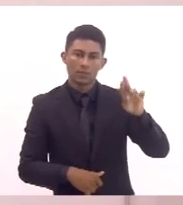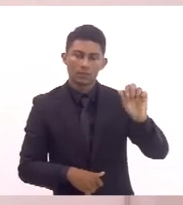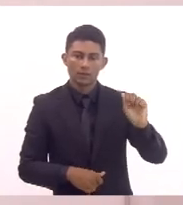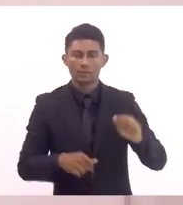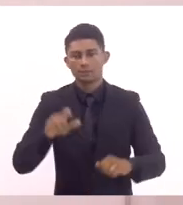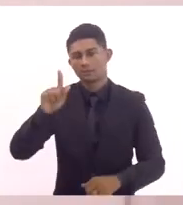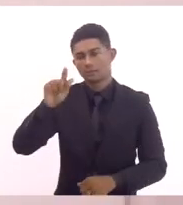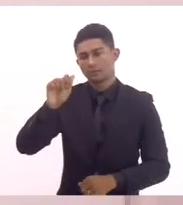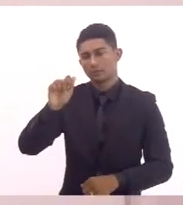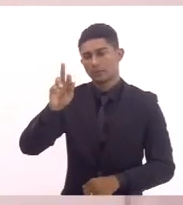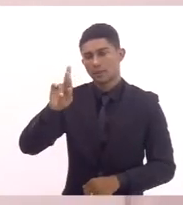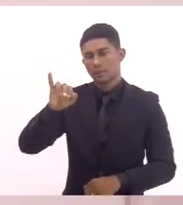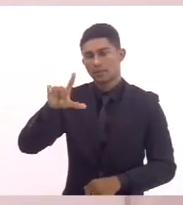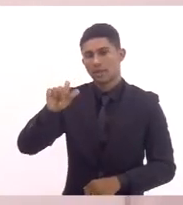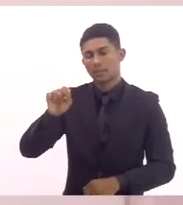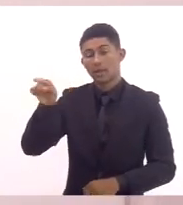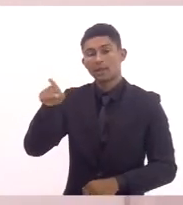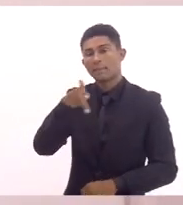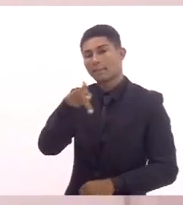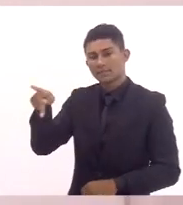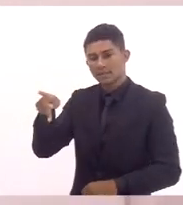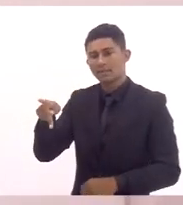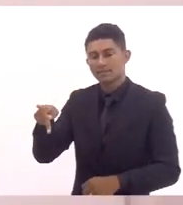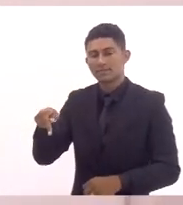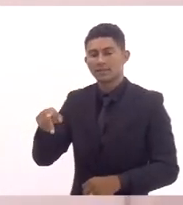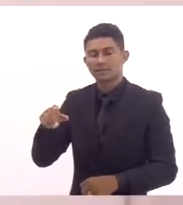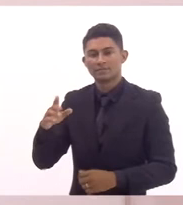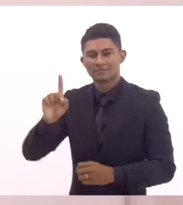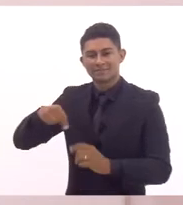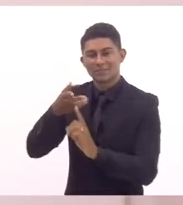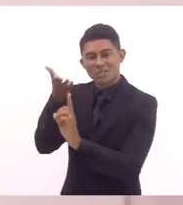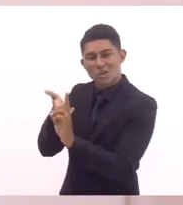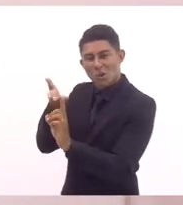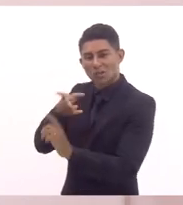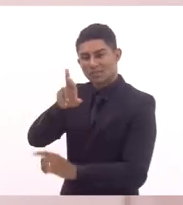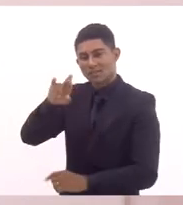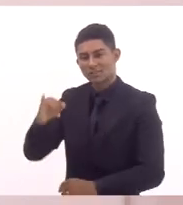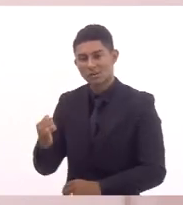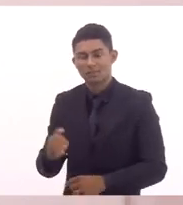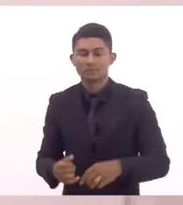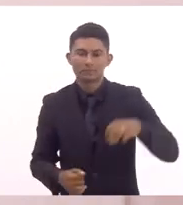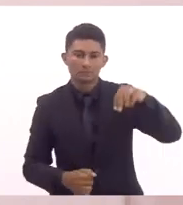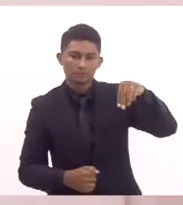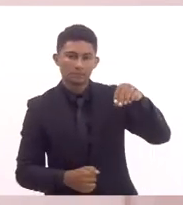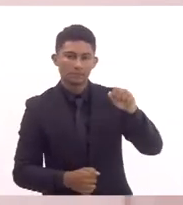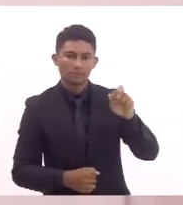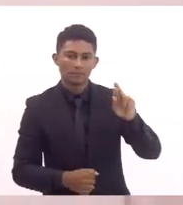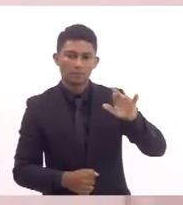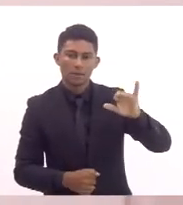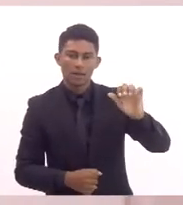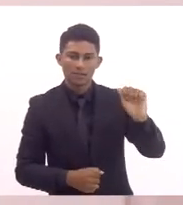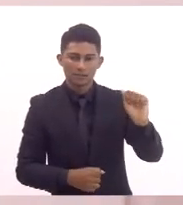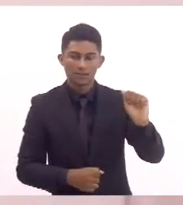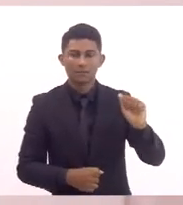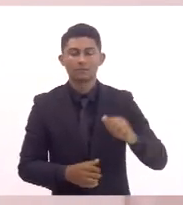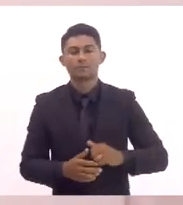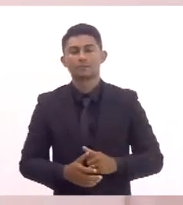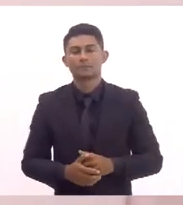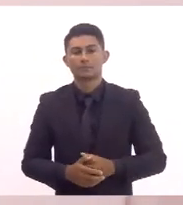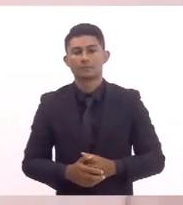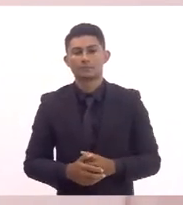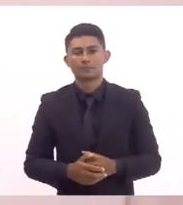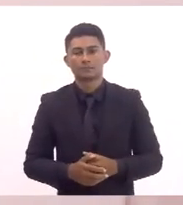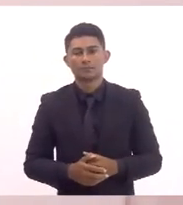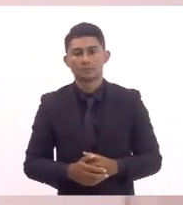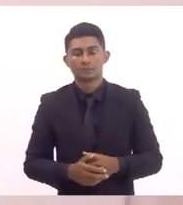Gabriela Santoro Presidente da donas RJ Márcia Fernandes nuvem assessor